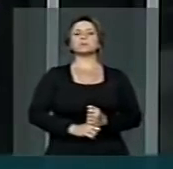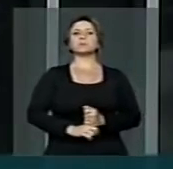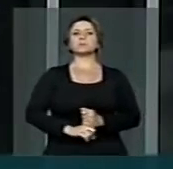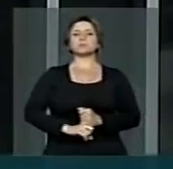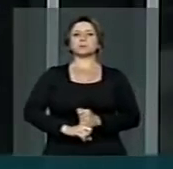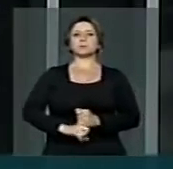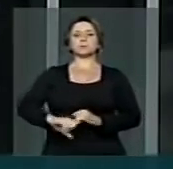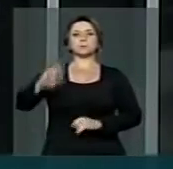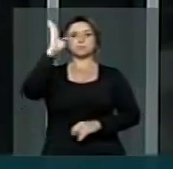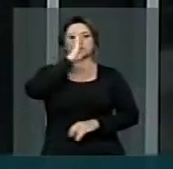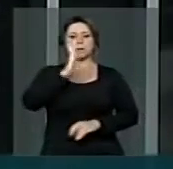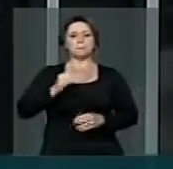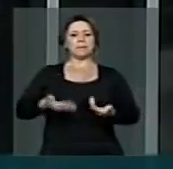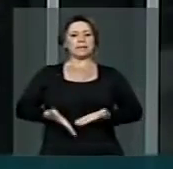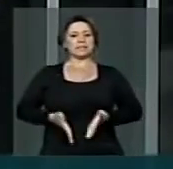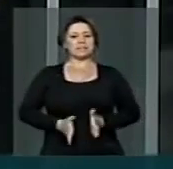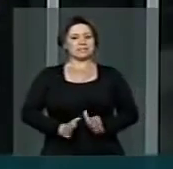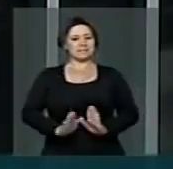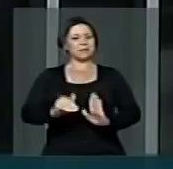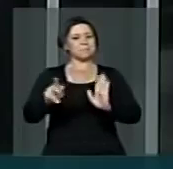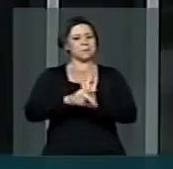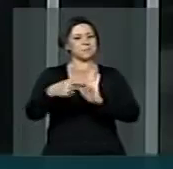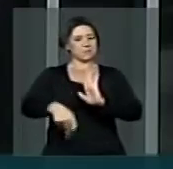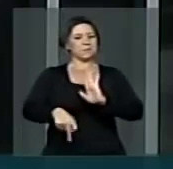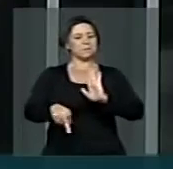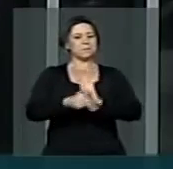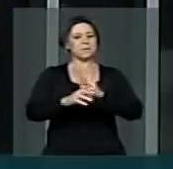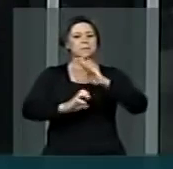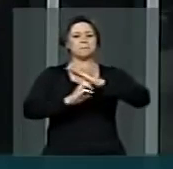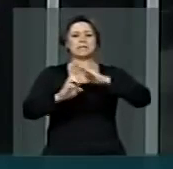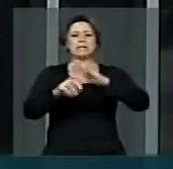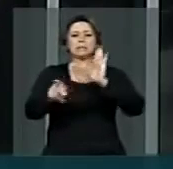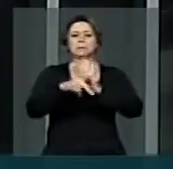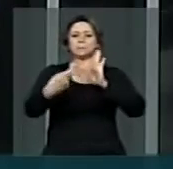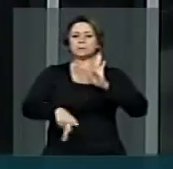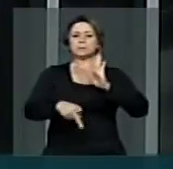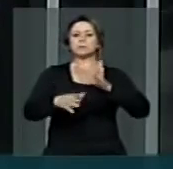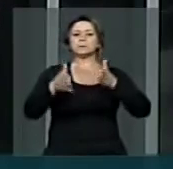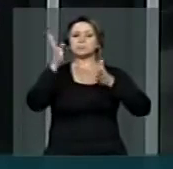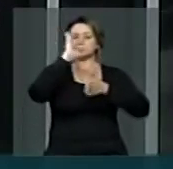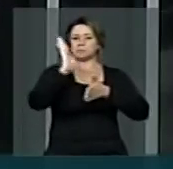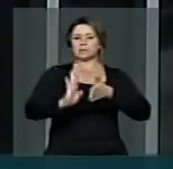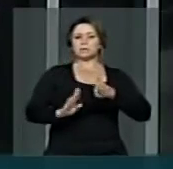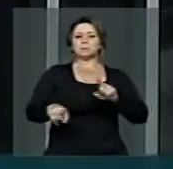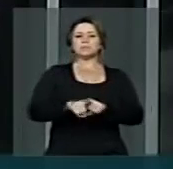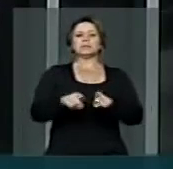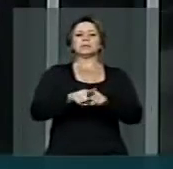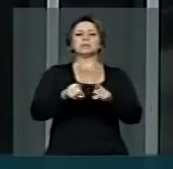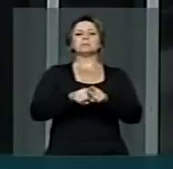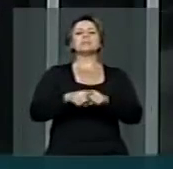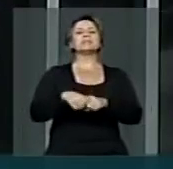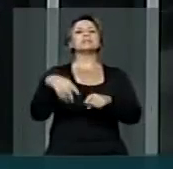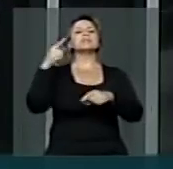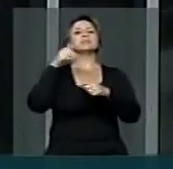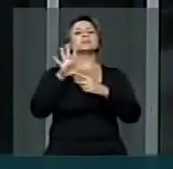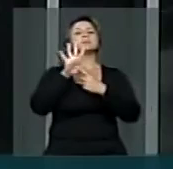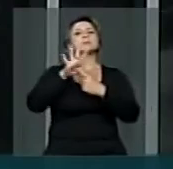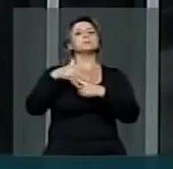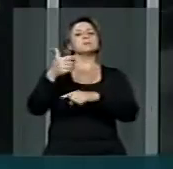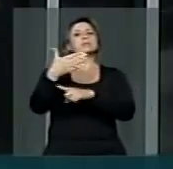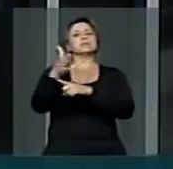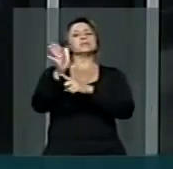brasileira de nascimento, mas desde 2009 uma empresa transnacional sob a bandeira do fundo americano Advent, a Croton,